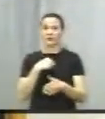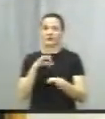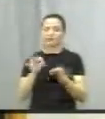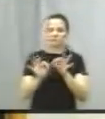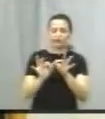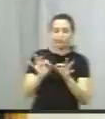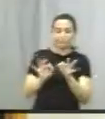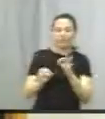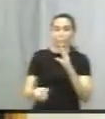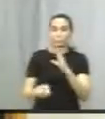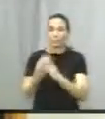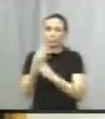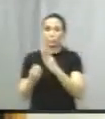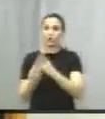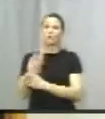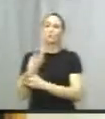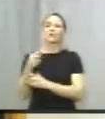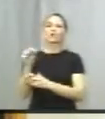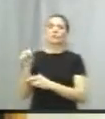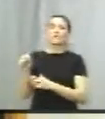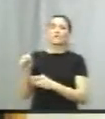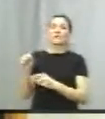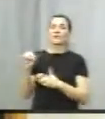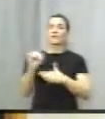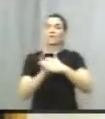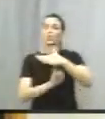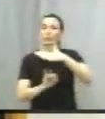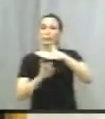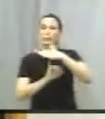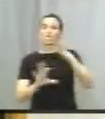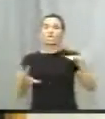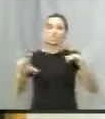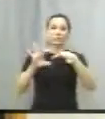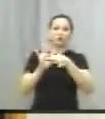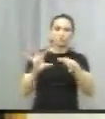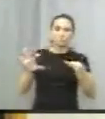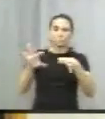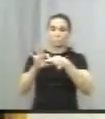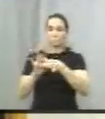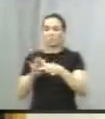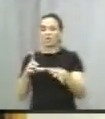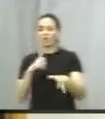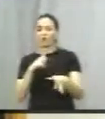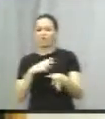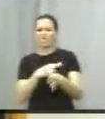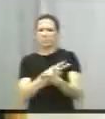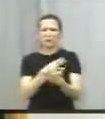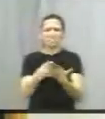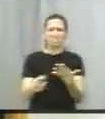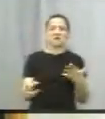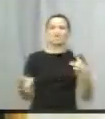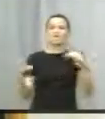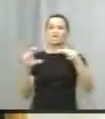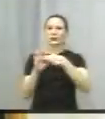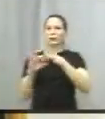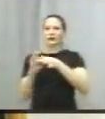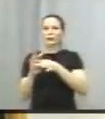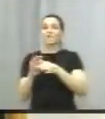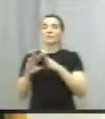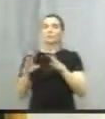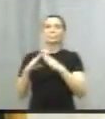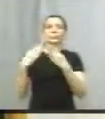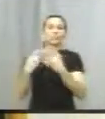organizadas, que já nasceu com um arco de instituições parceiras, tem muitas instituições, escolas ainda, que